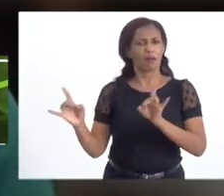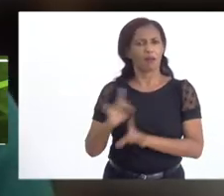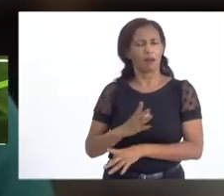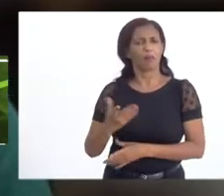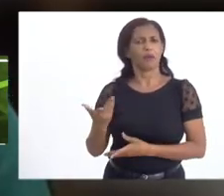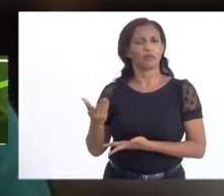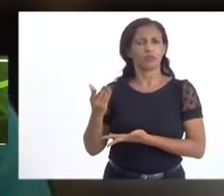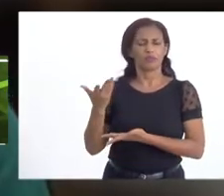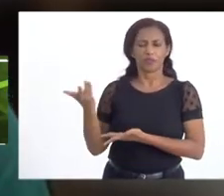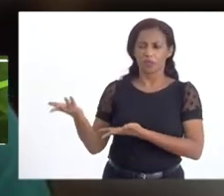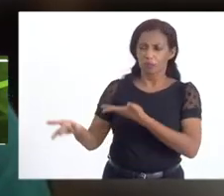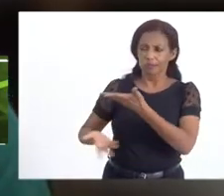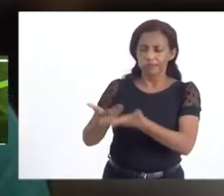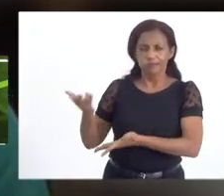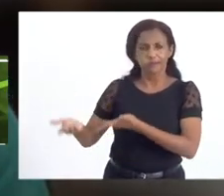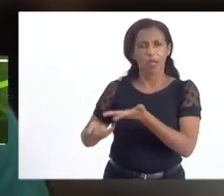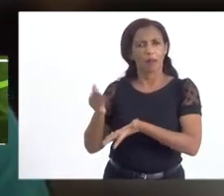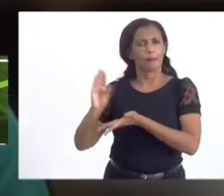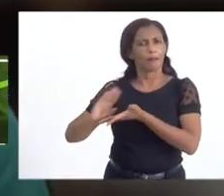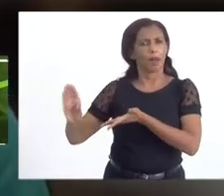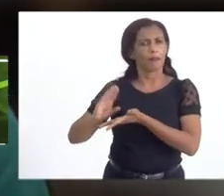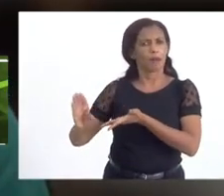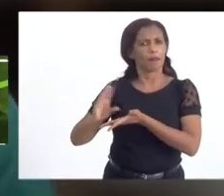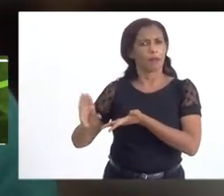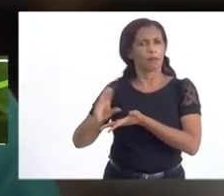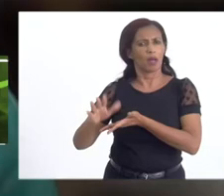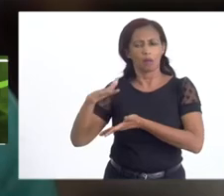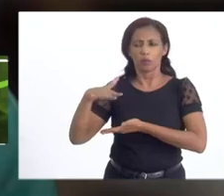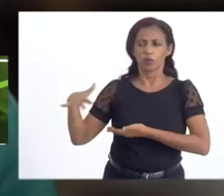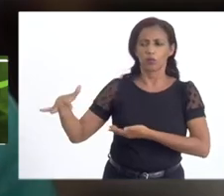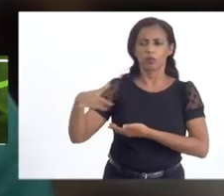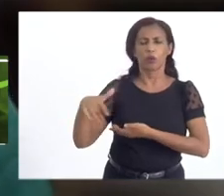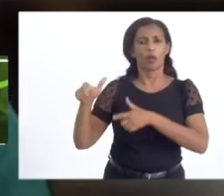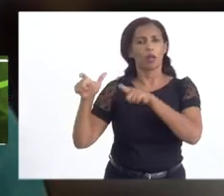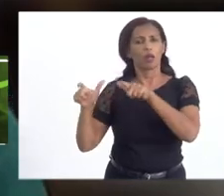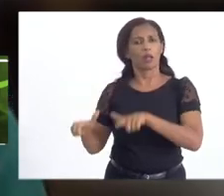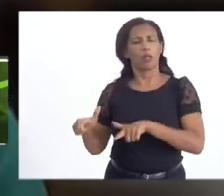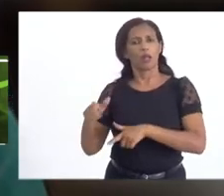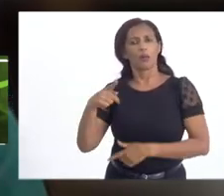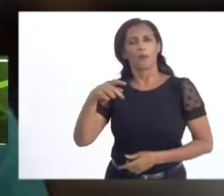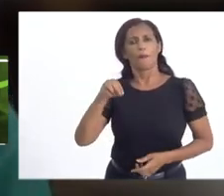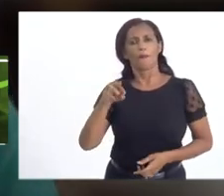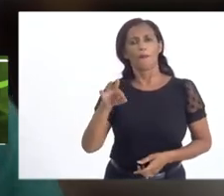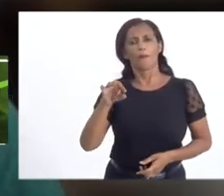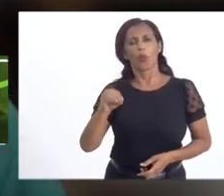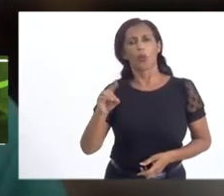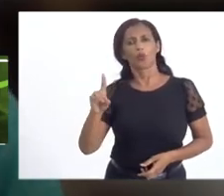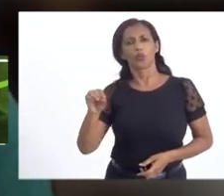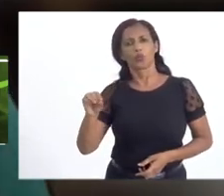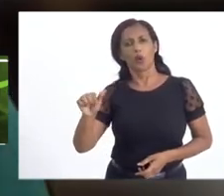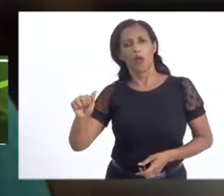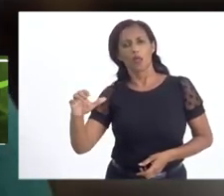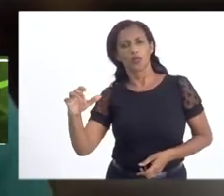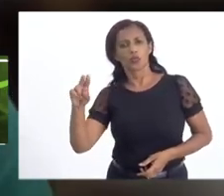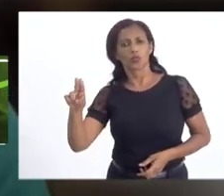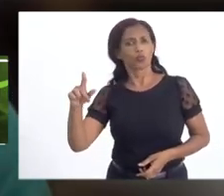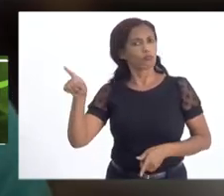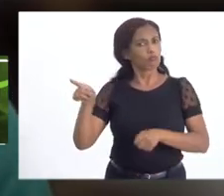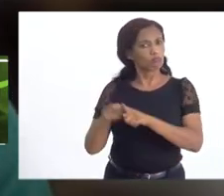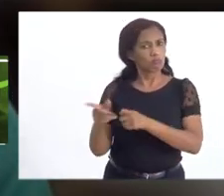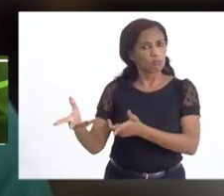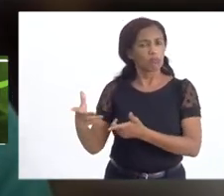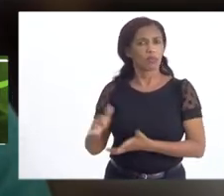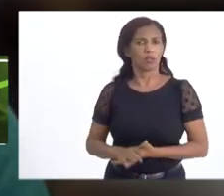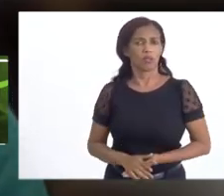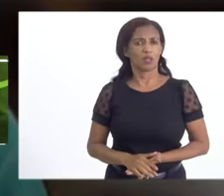grande investimento aí de dezenas de milhões num aeródromo lá na região do Porto do Açu também. Então é preciso que